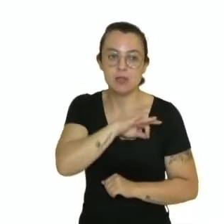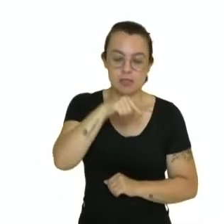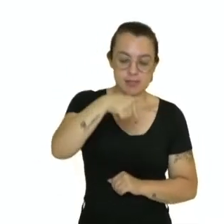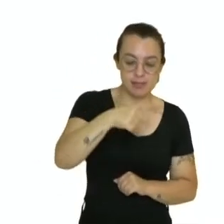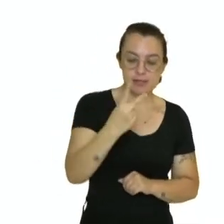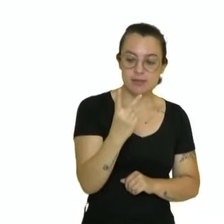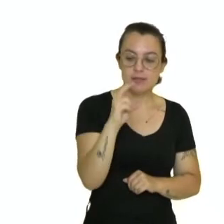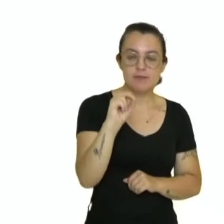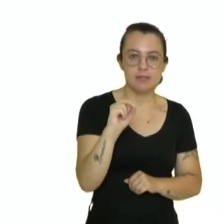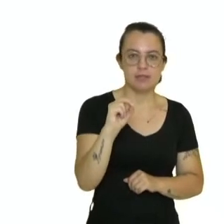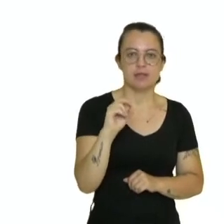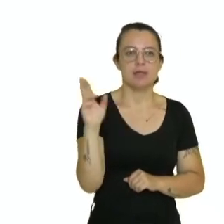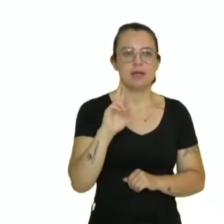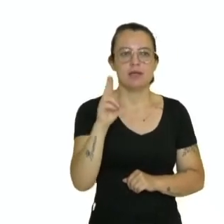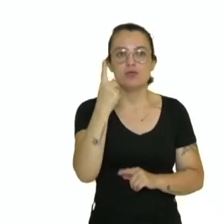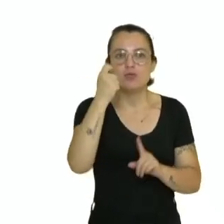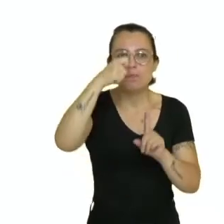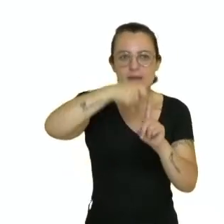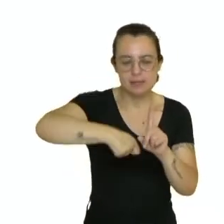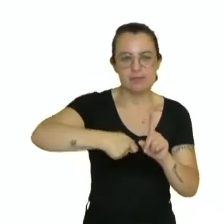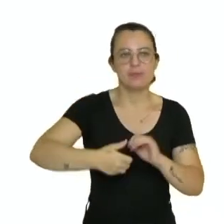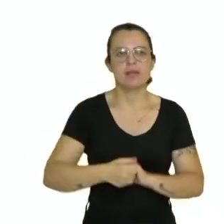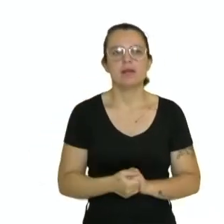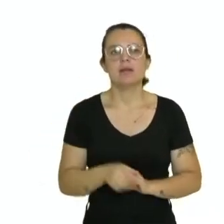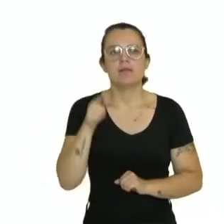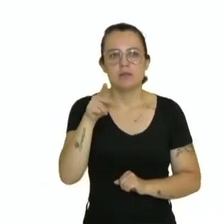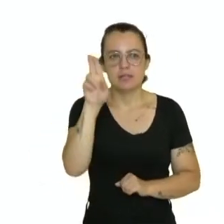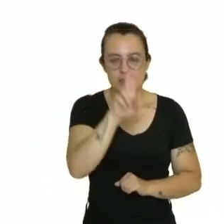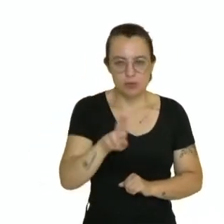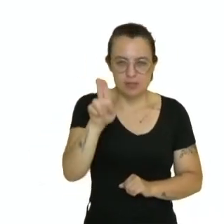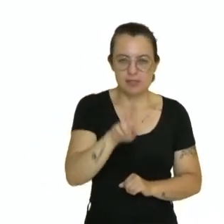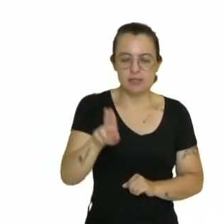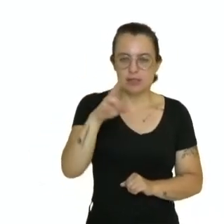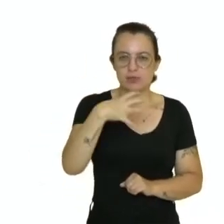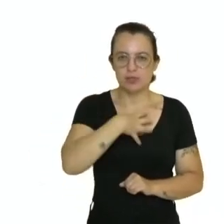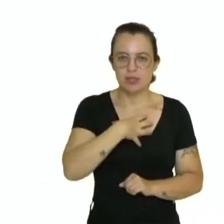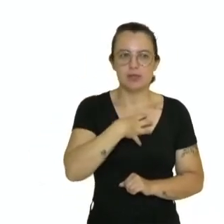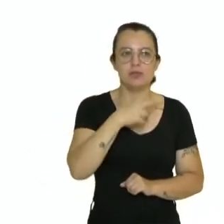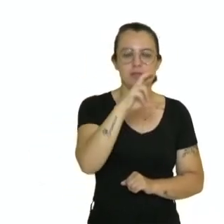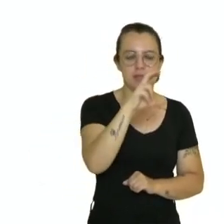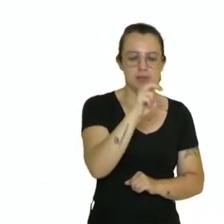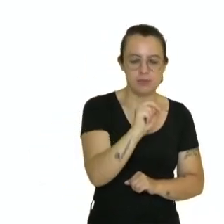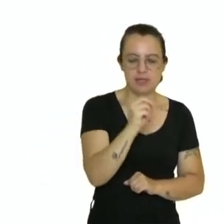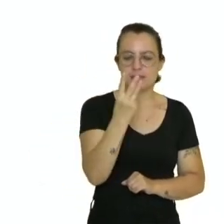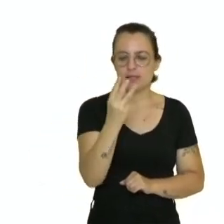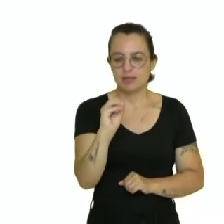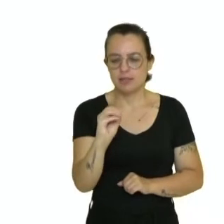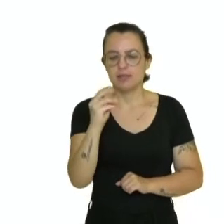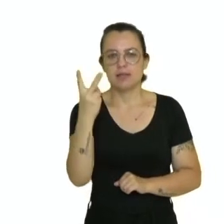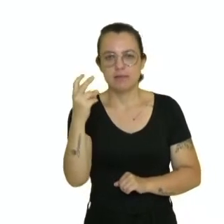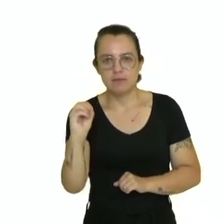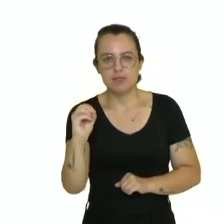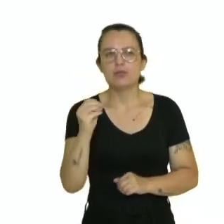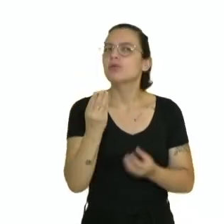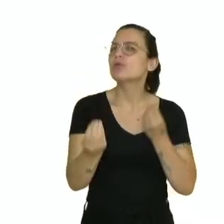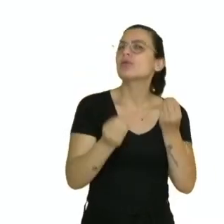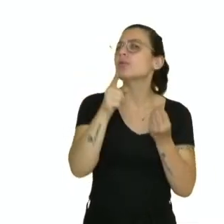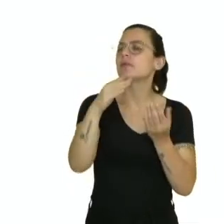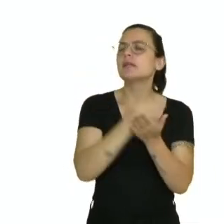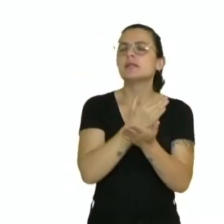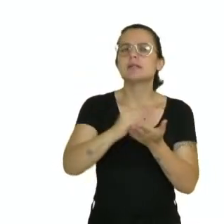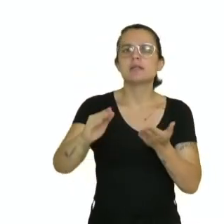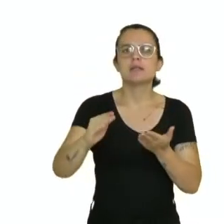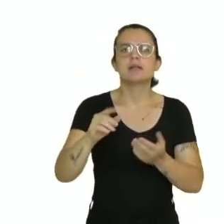720 por mês. Utilizando o método 50, 30, 20, como você dividiria a sua